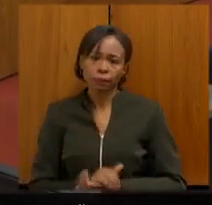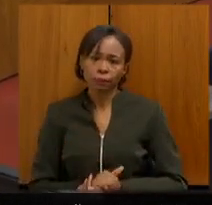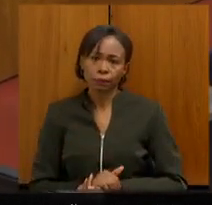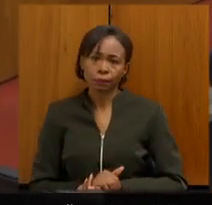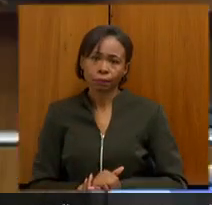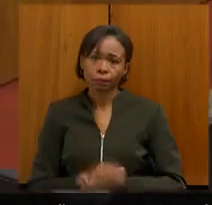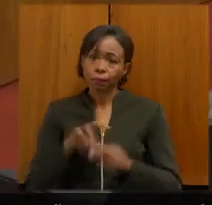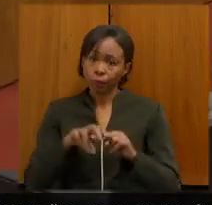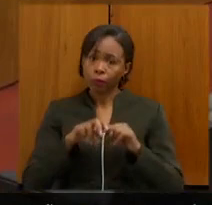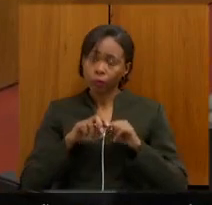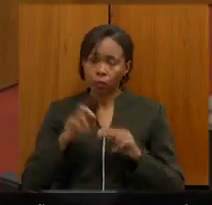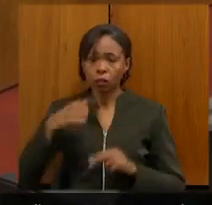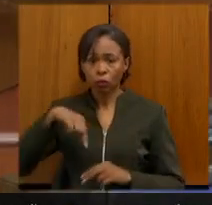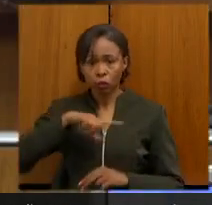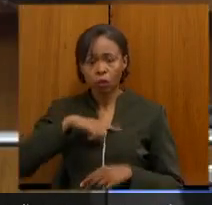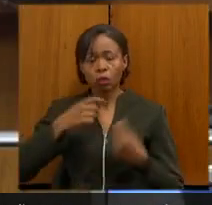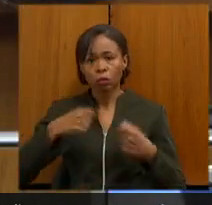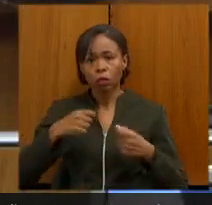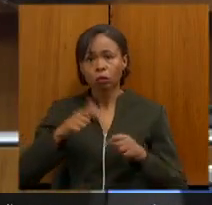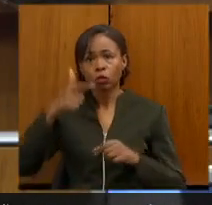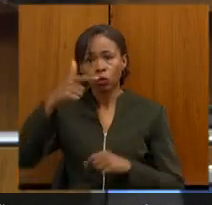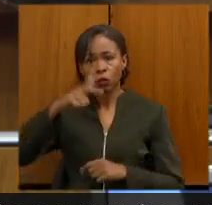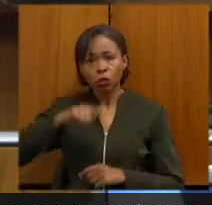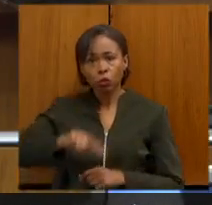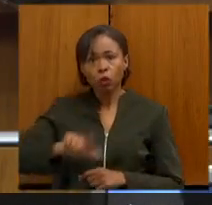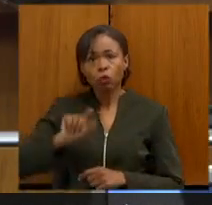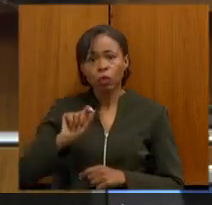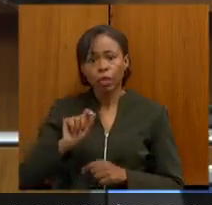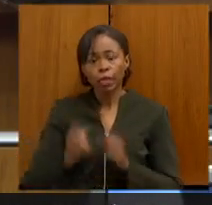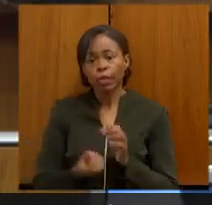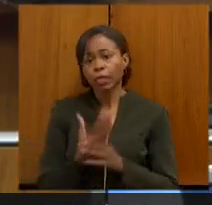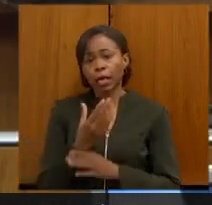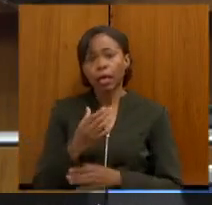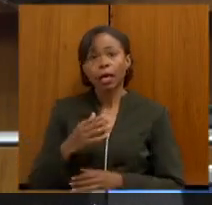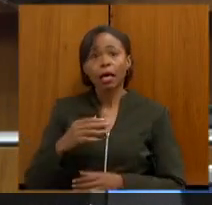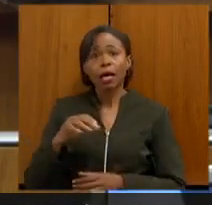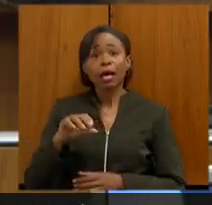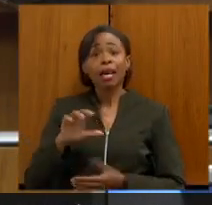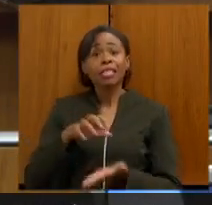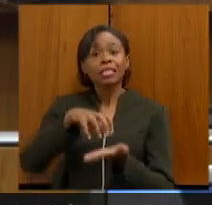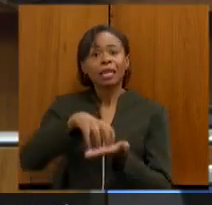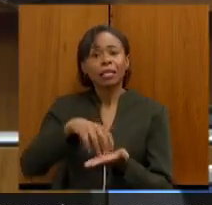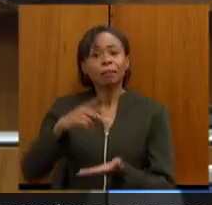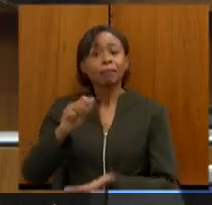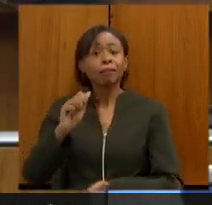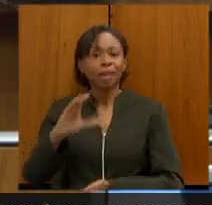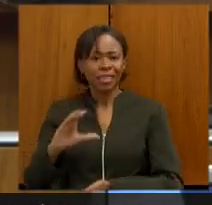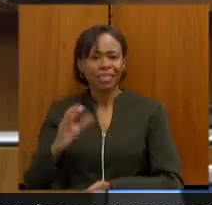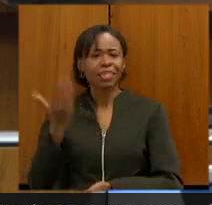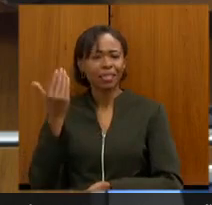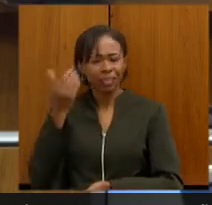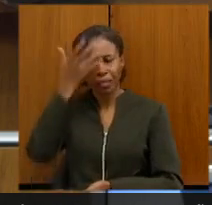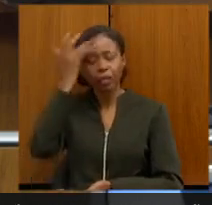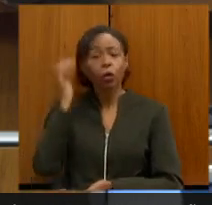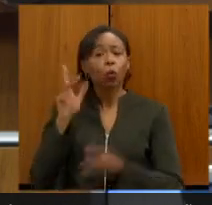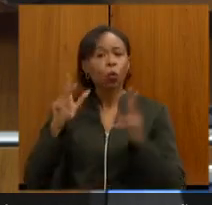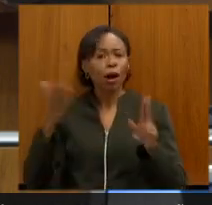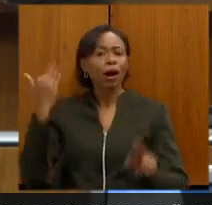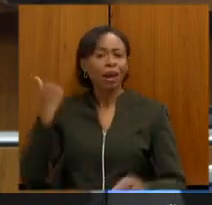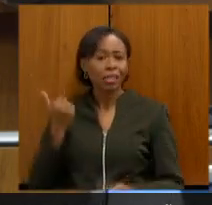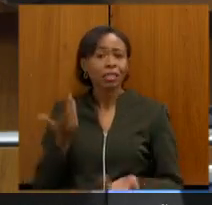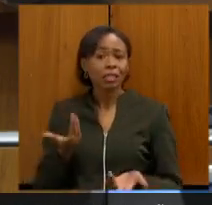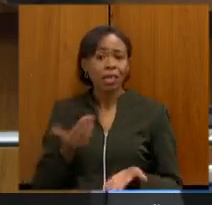eu acho que é por isso que nós temos que recriar a 7 pac como ela era não pode ser uma uma